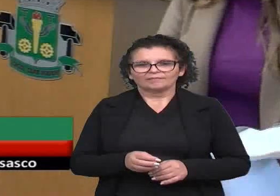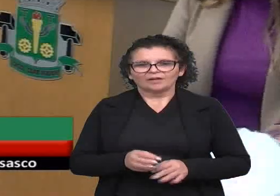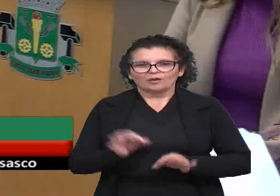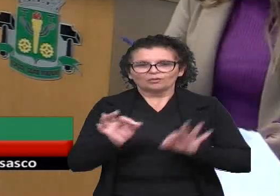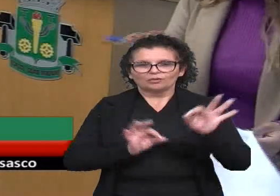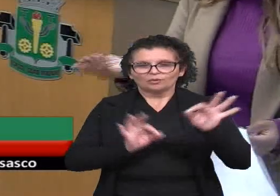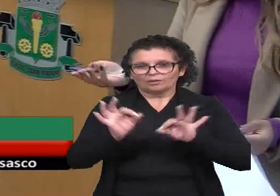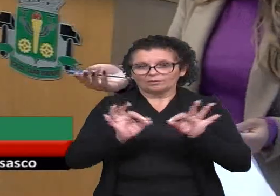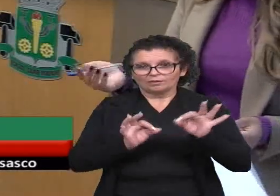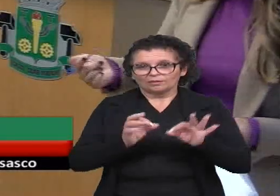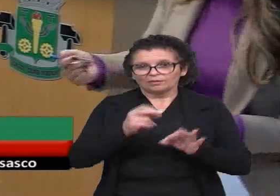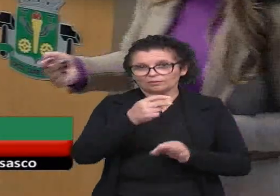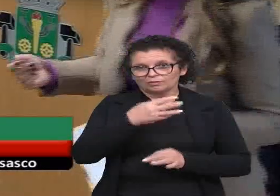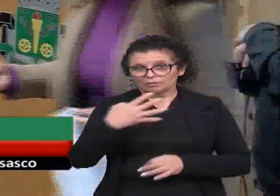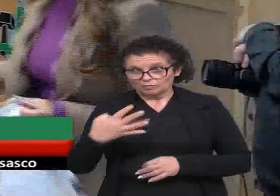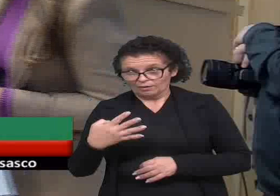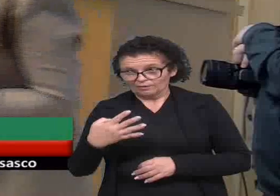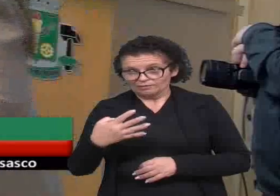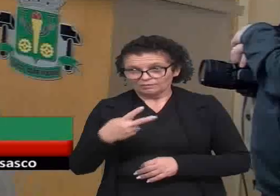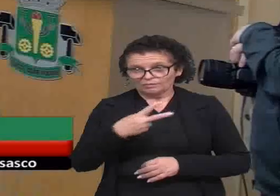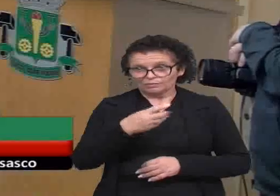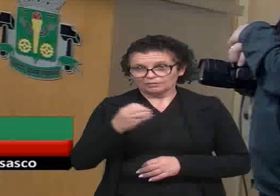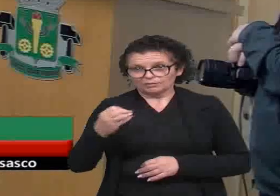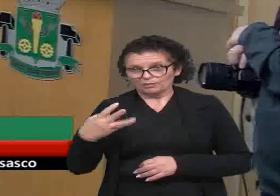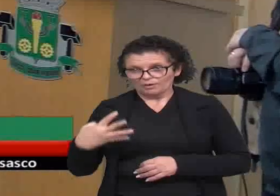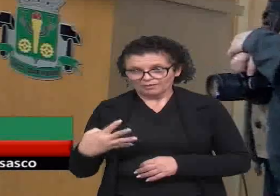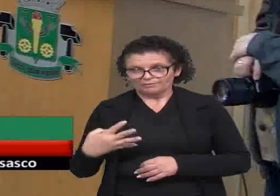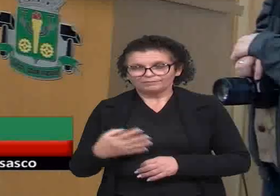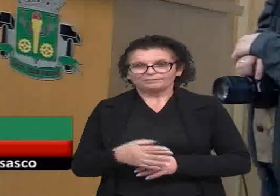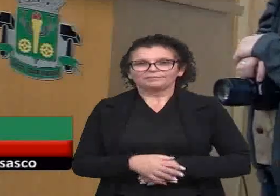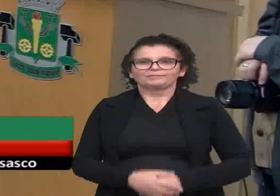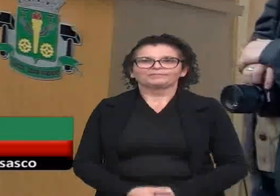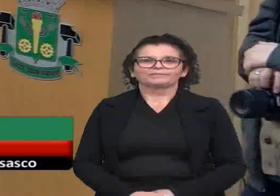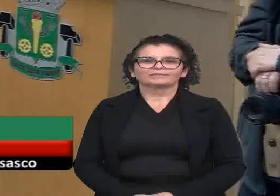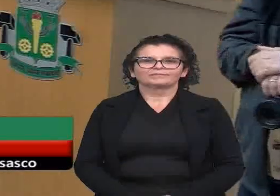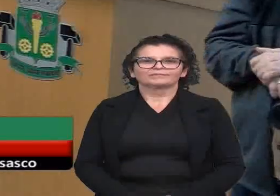corrigindo, 204, né? É, primeiro 204.